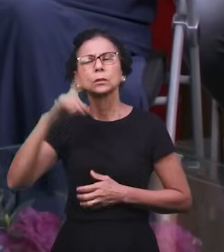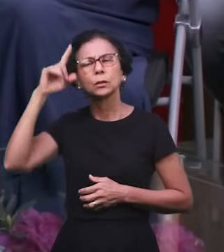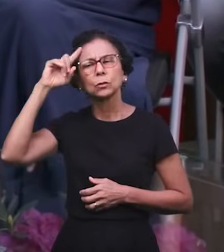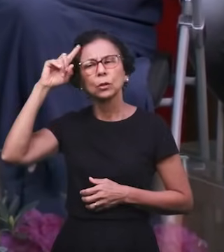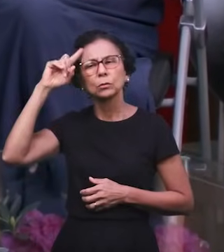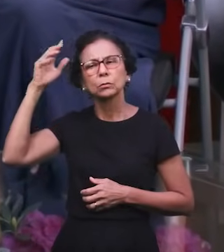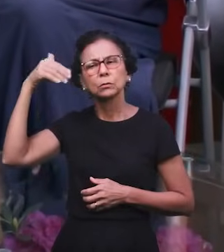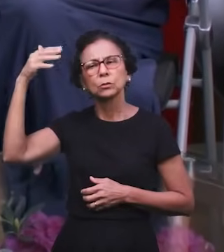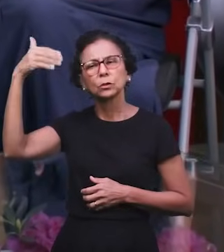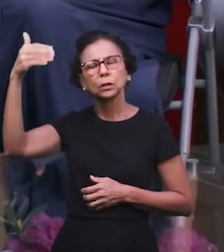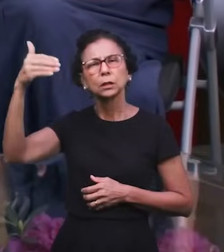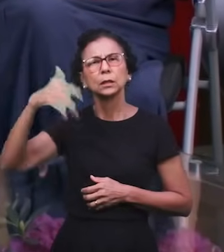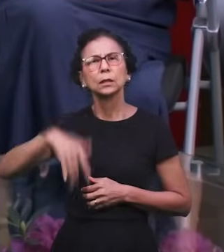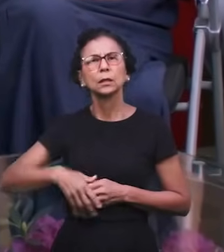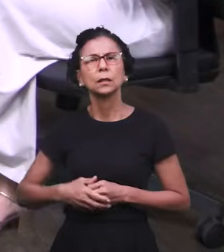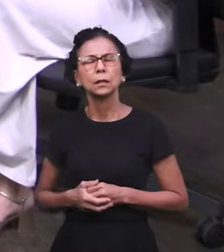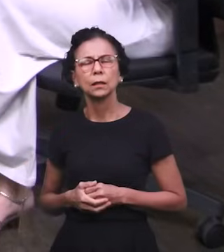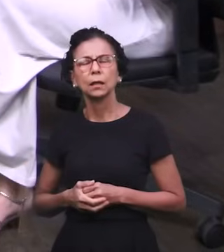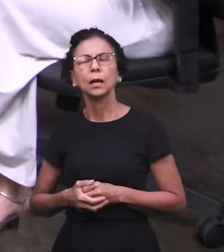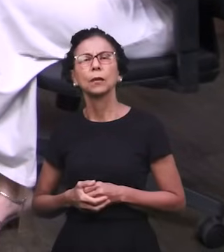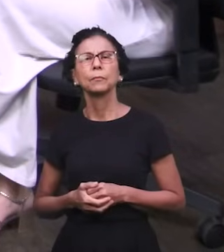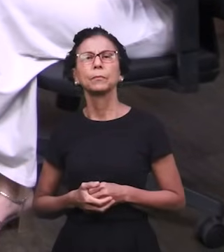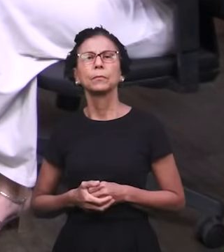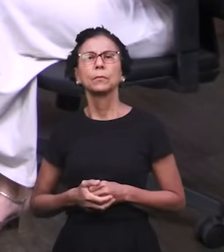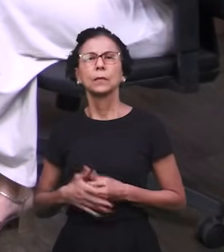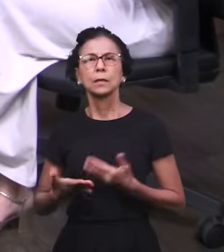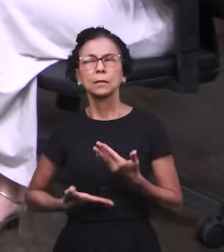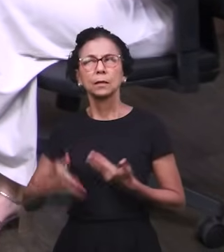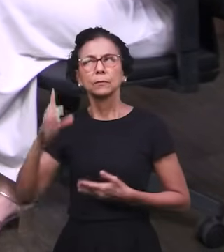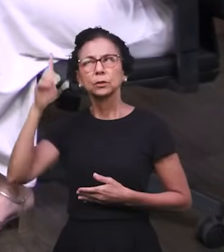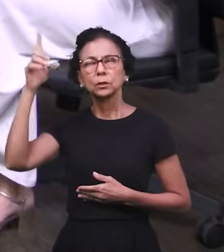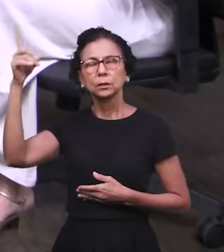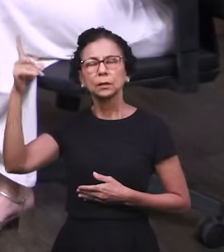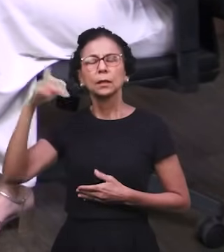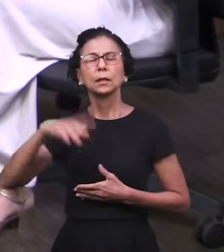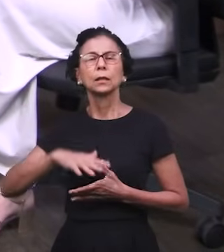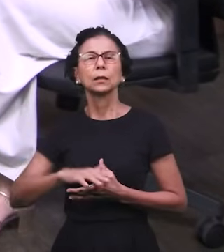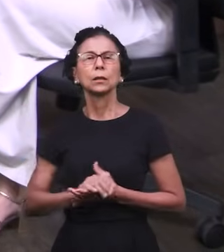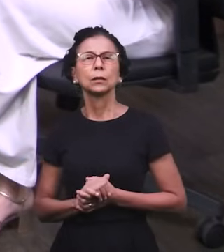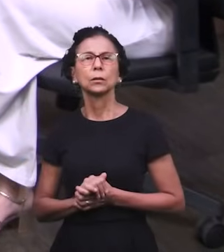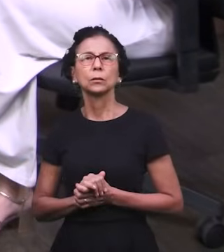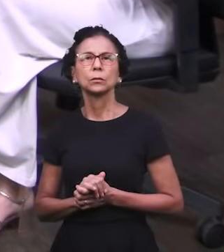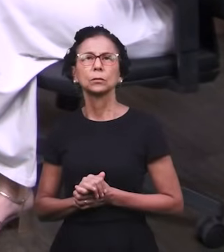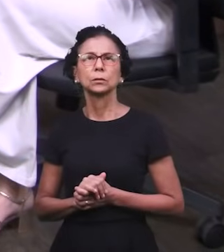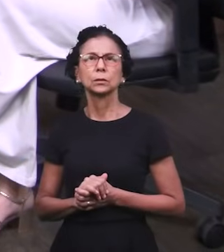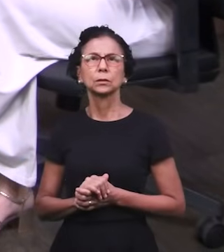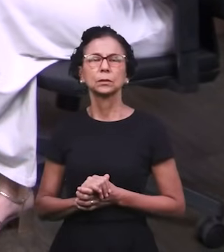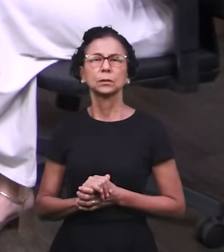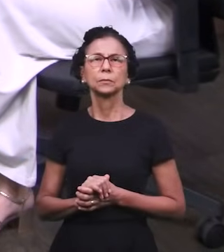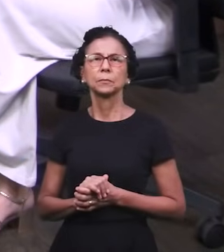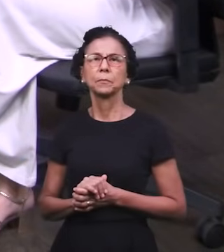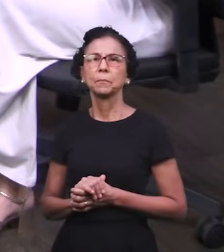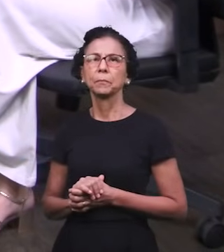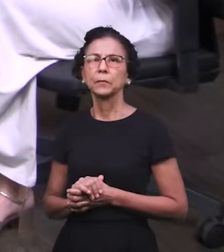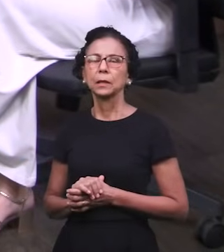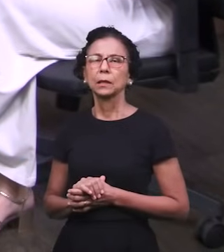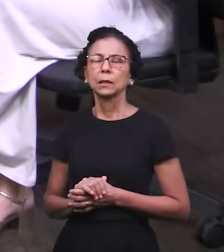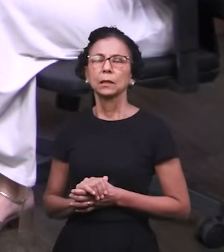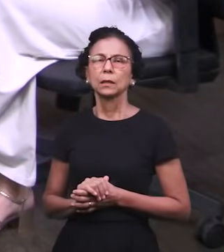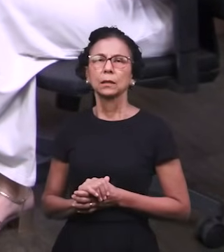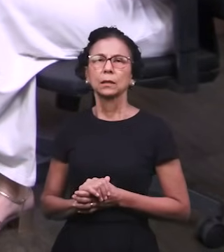pela direção do Espírito, e nesse contexto estavam preparados para a chegada de